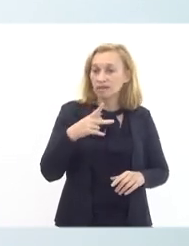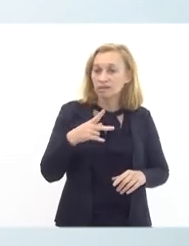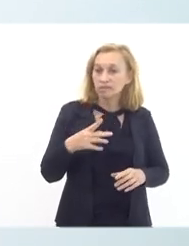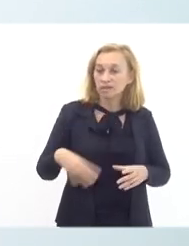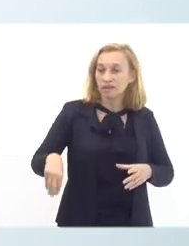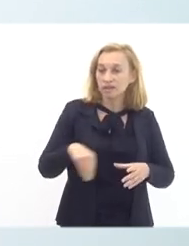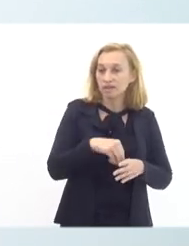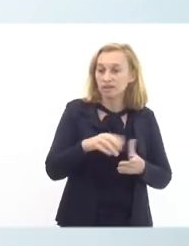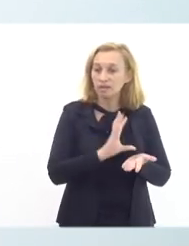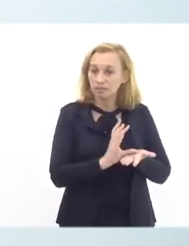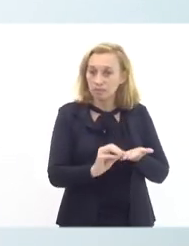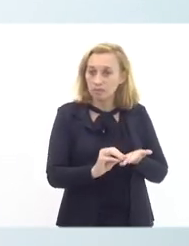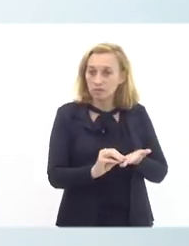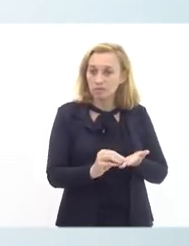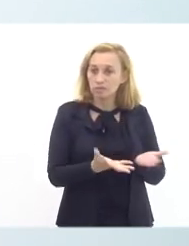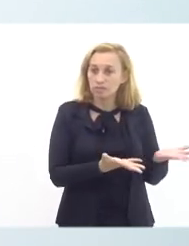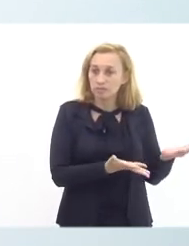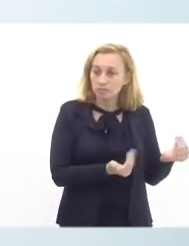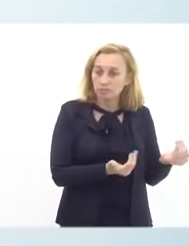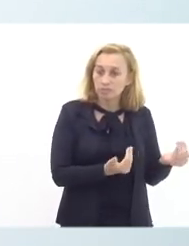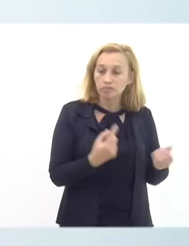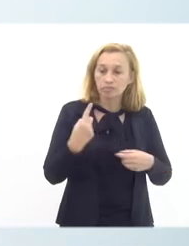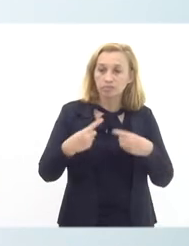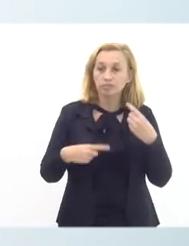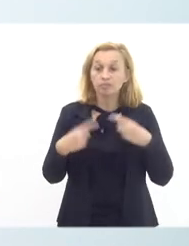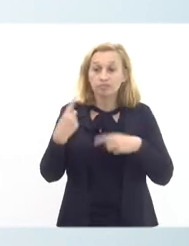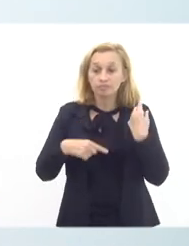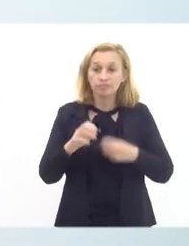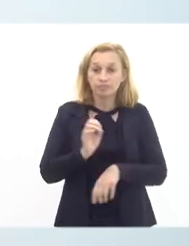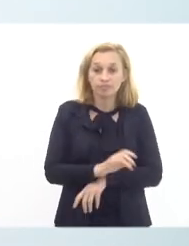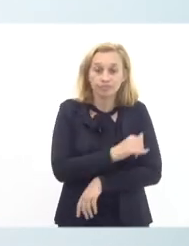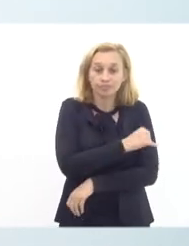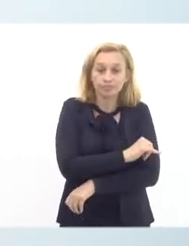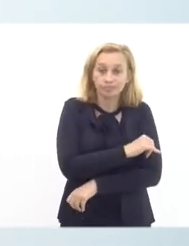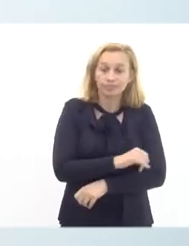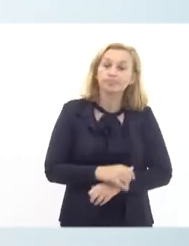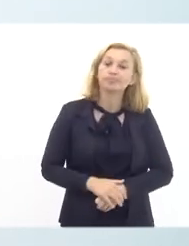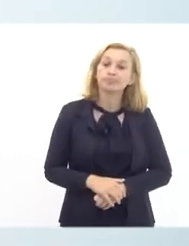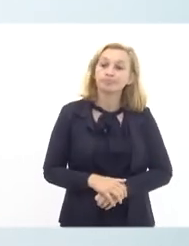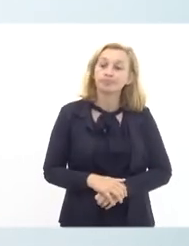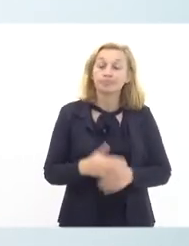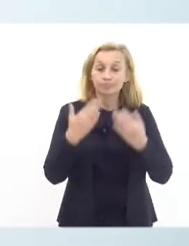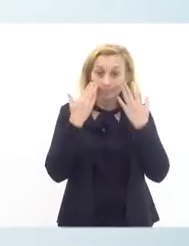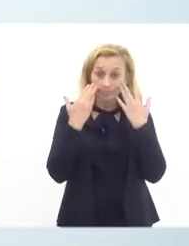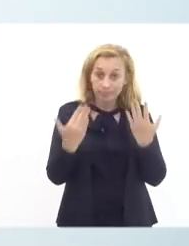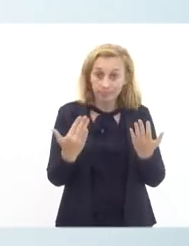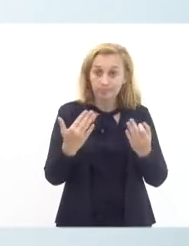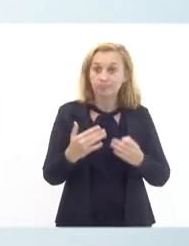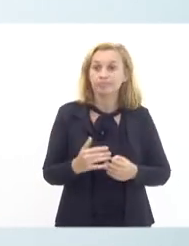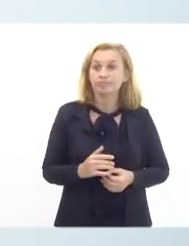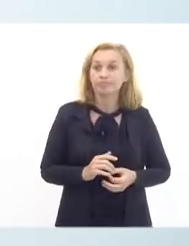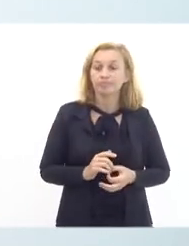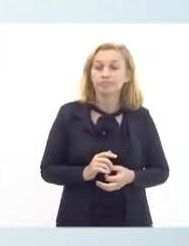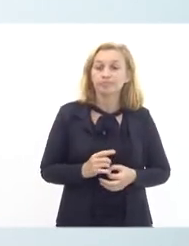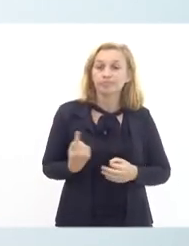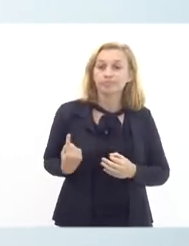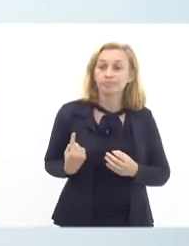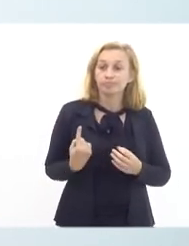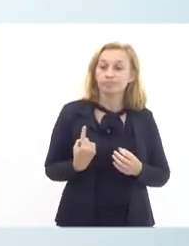aí a juventude da política do Estado do Rio de Janeiro, ela se apresenta, ela